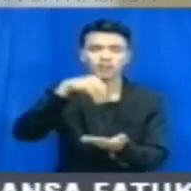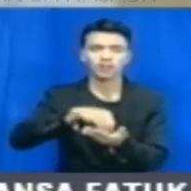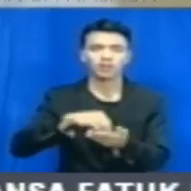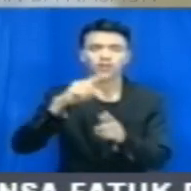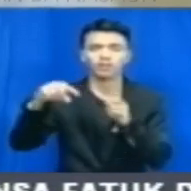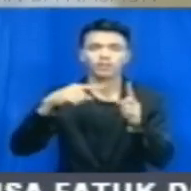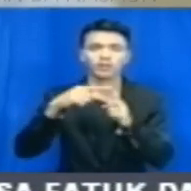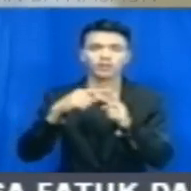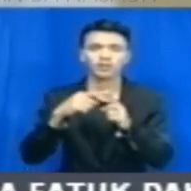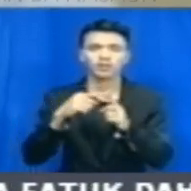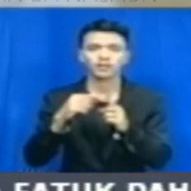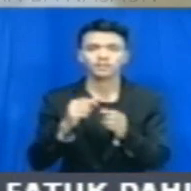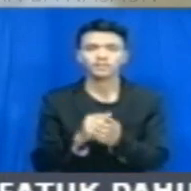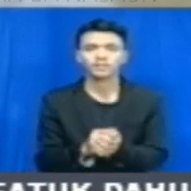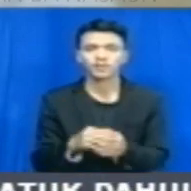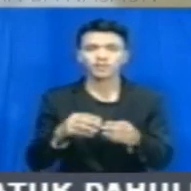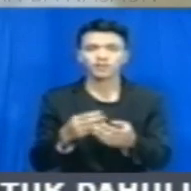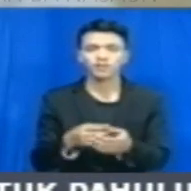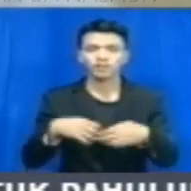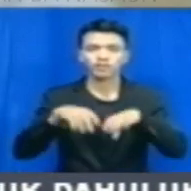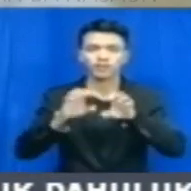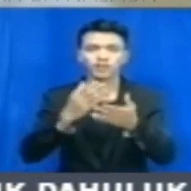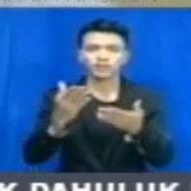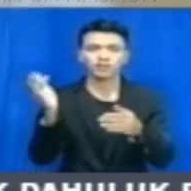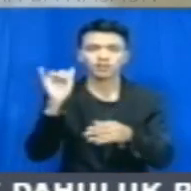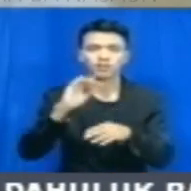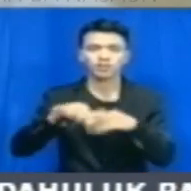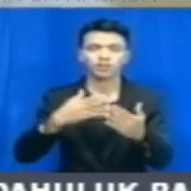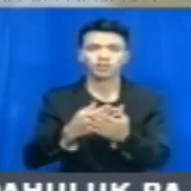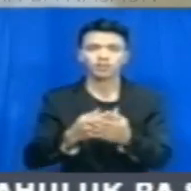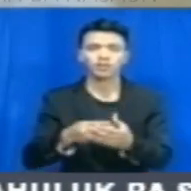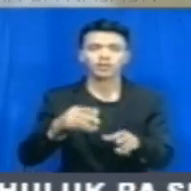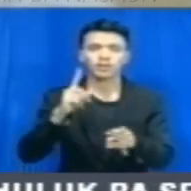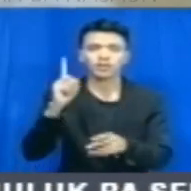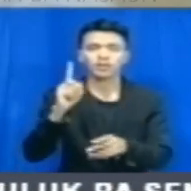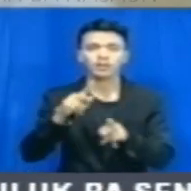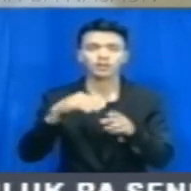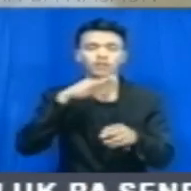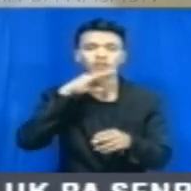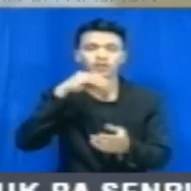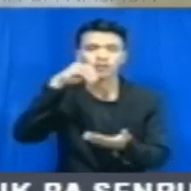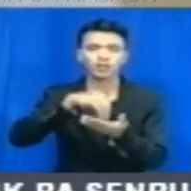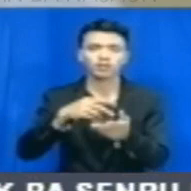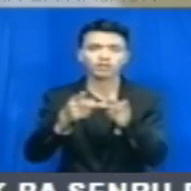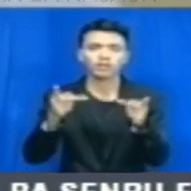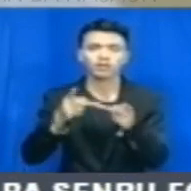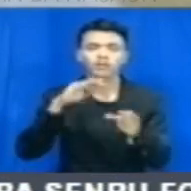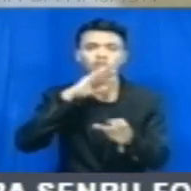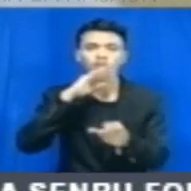bahira bazar hotu atu fila ida ida nia lisu bat tau fali ia fatin lisu neve